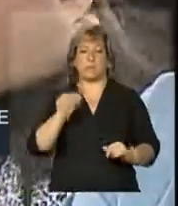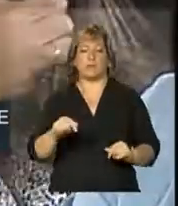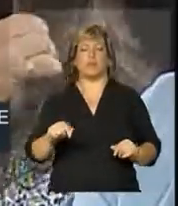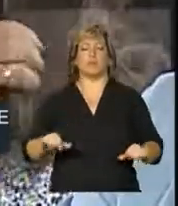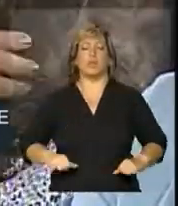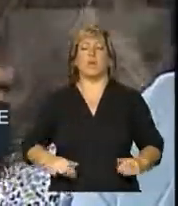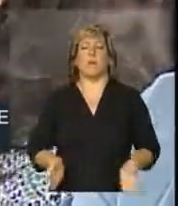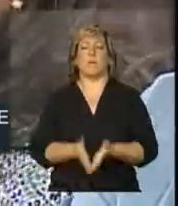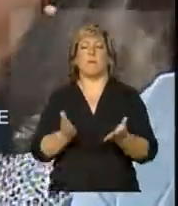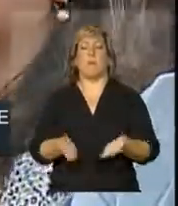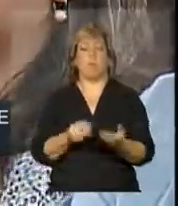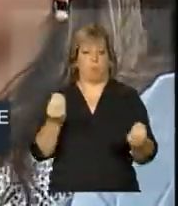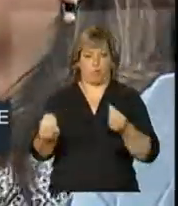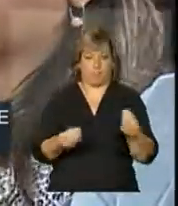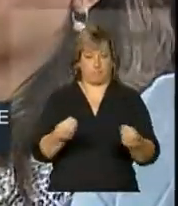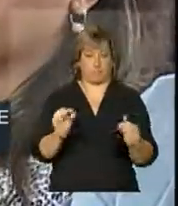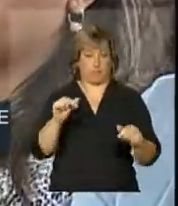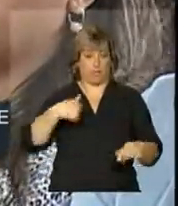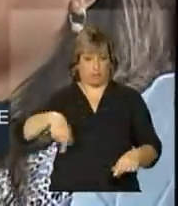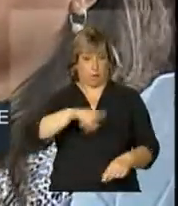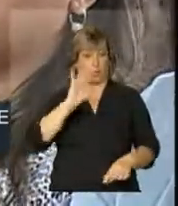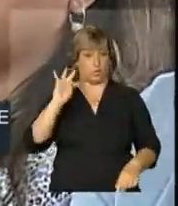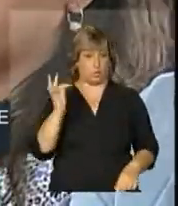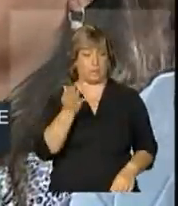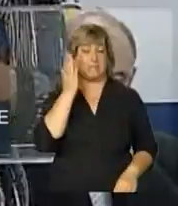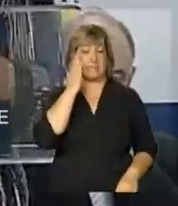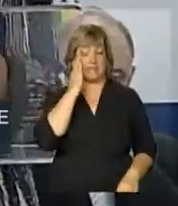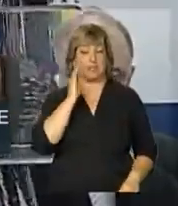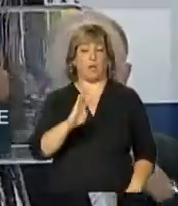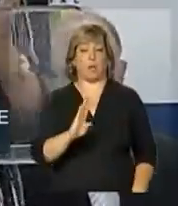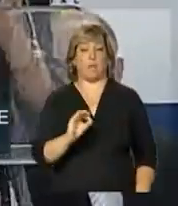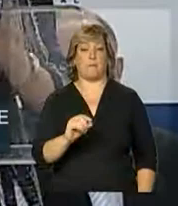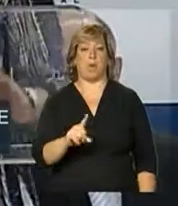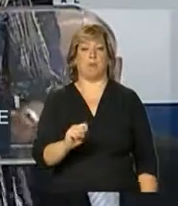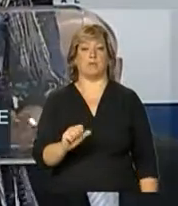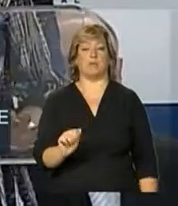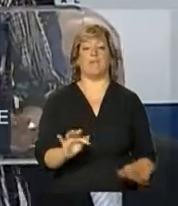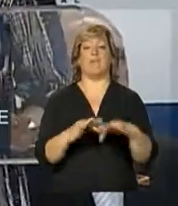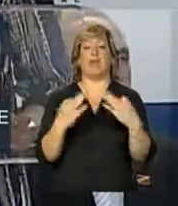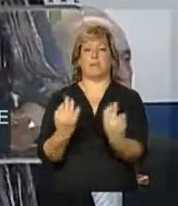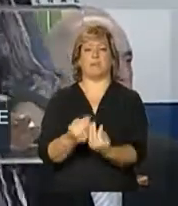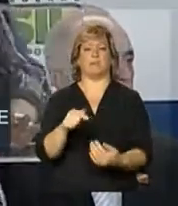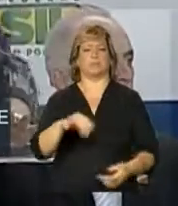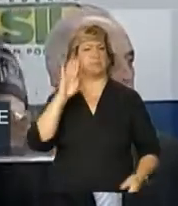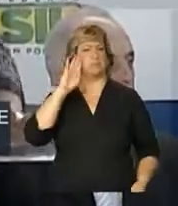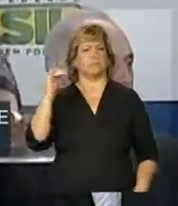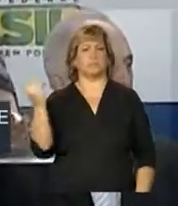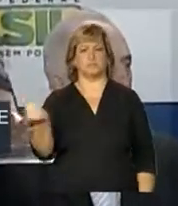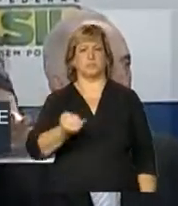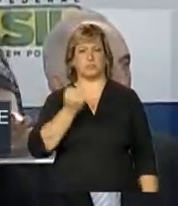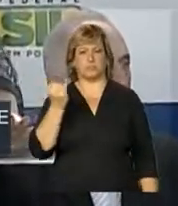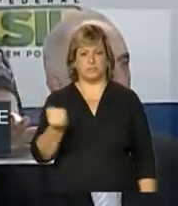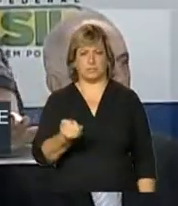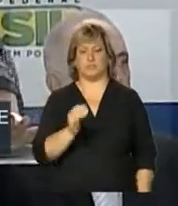Todos nós sabemos que o Bolsa Família foi crucial para que o